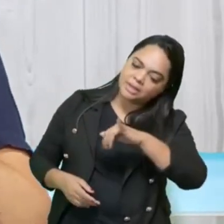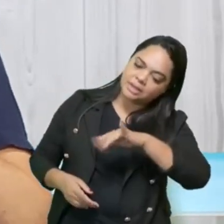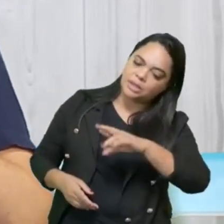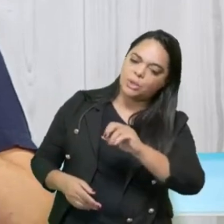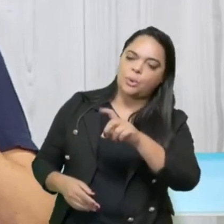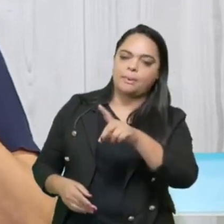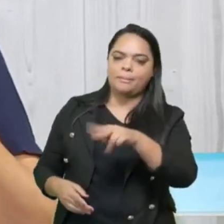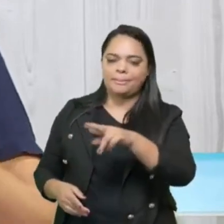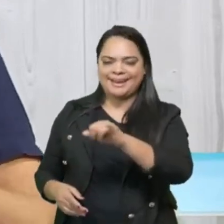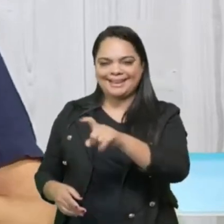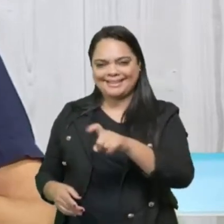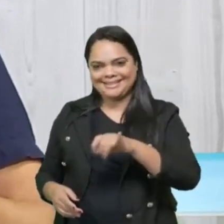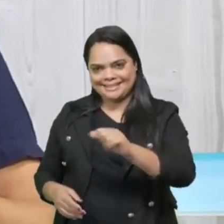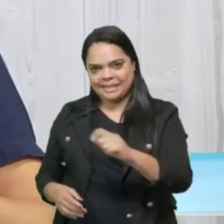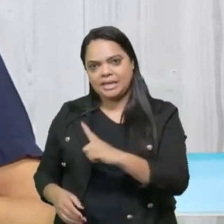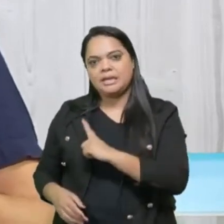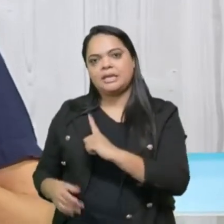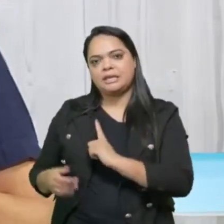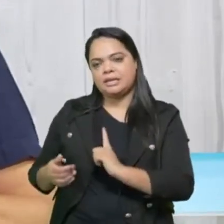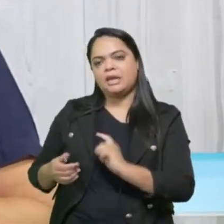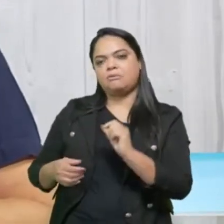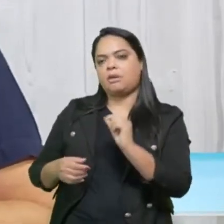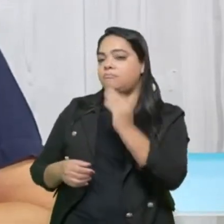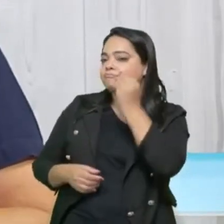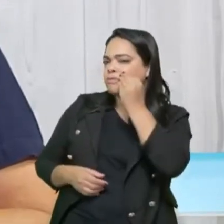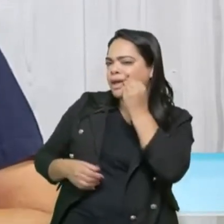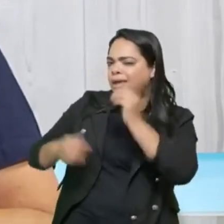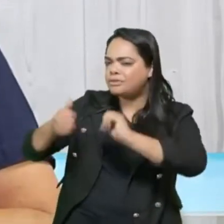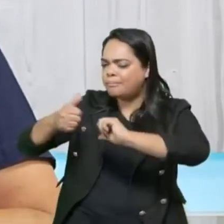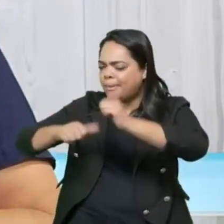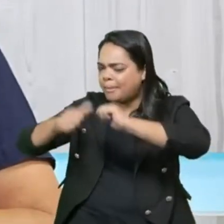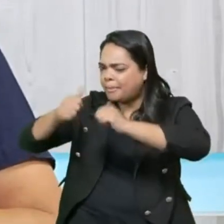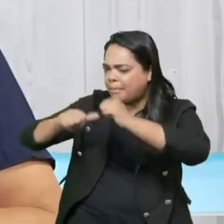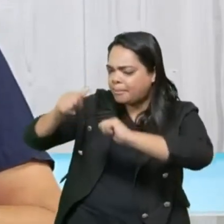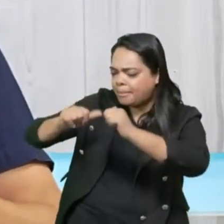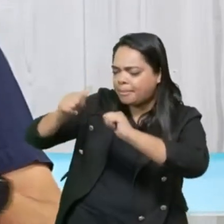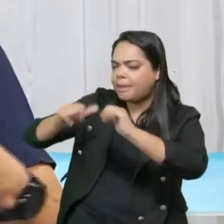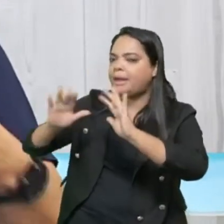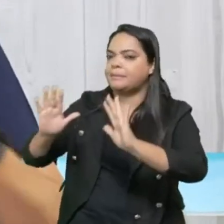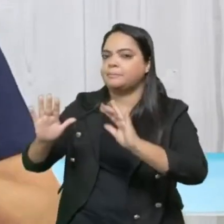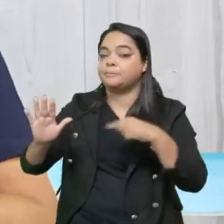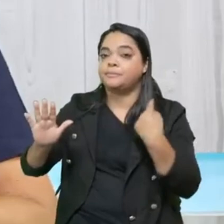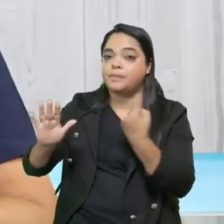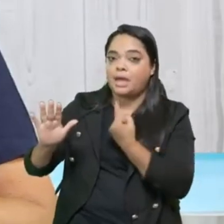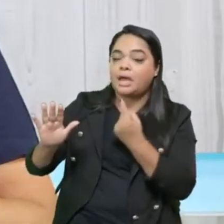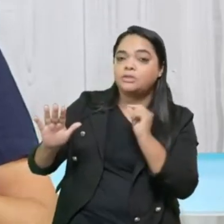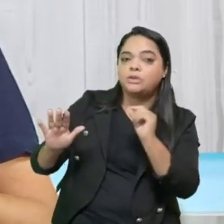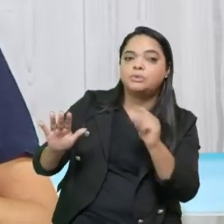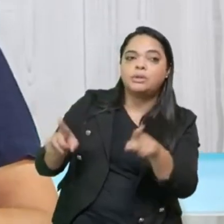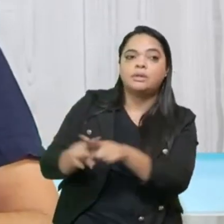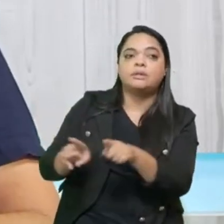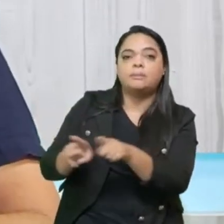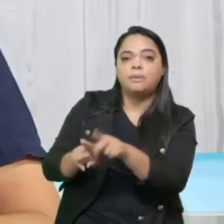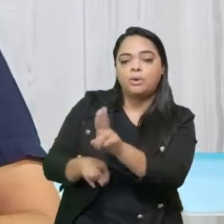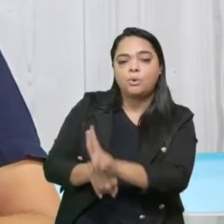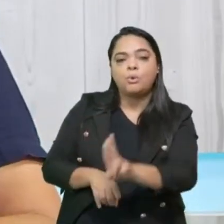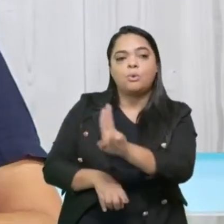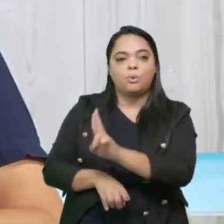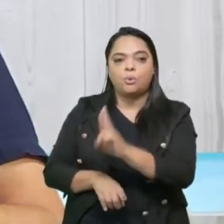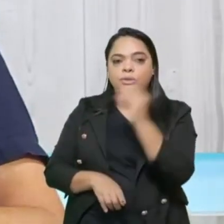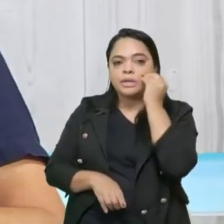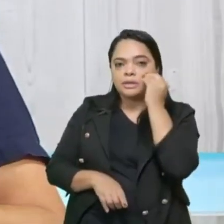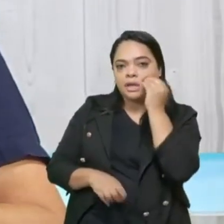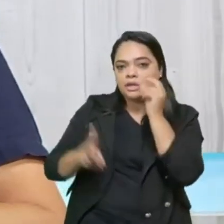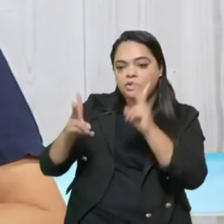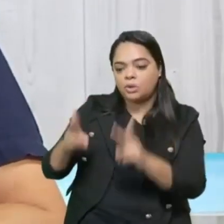hoje, ela tem as técnicas avaliativas, os testes especiais para fazer avaliação, que a gente herda também, usa os testes